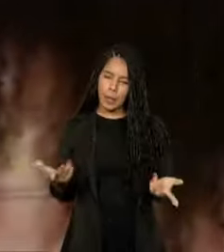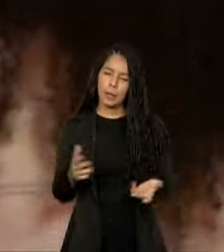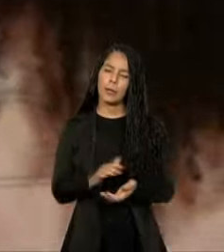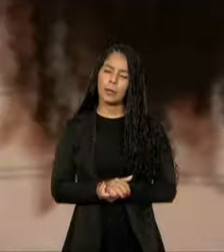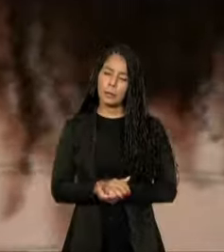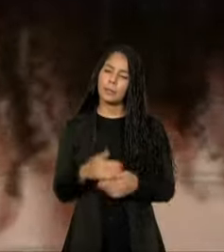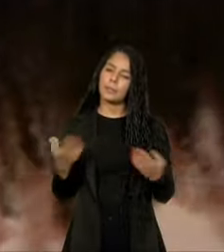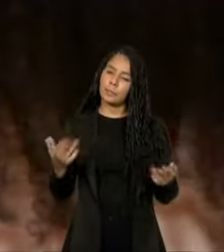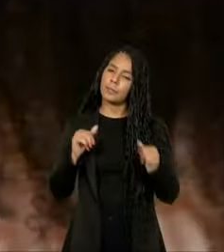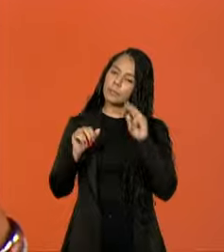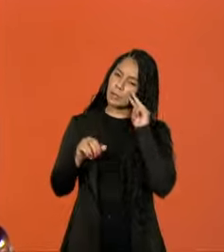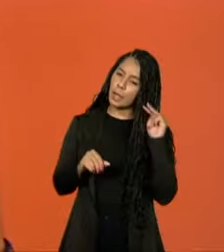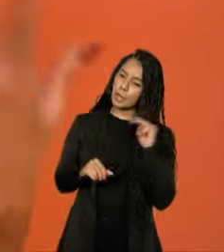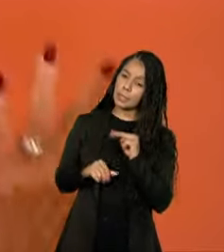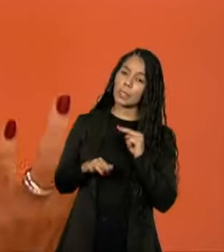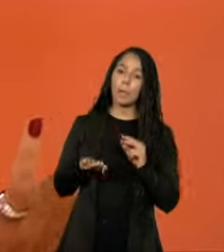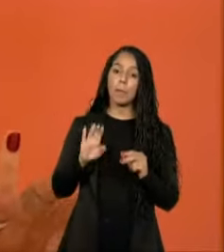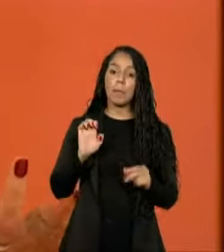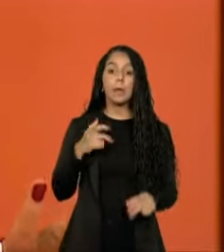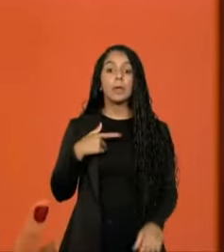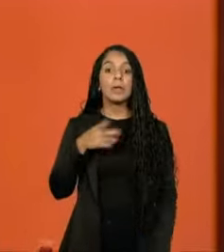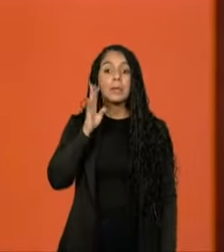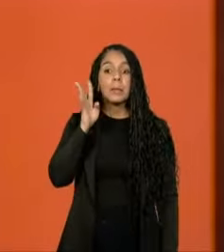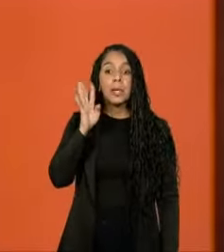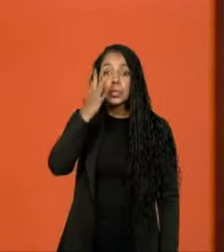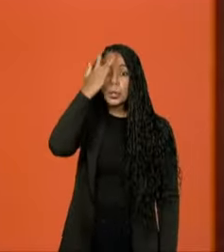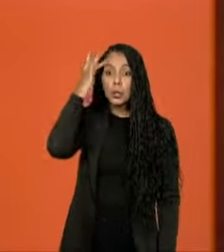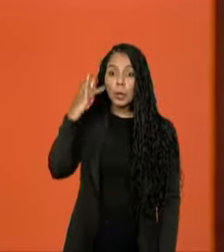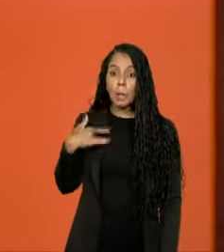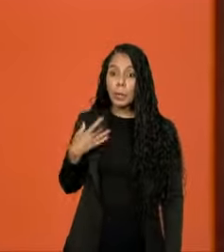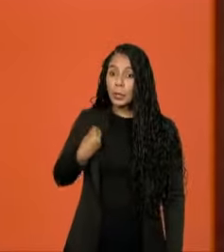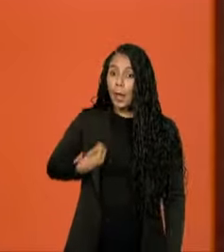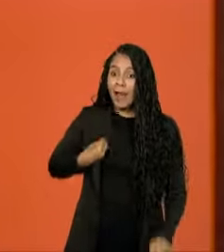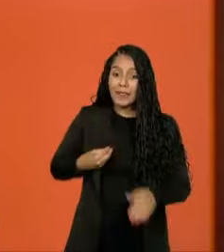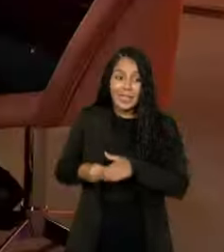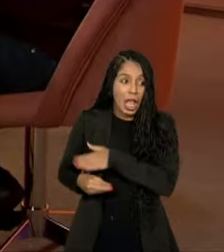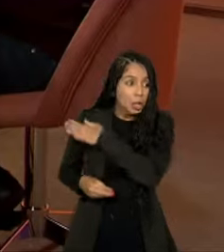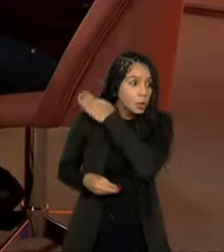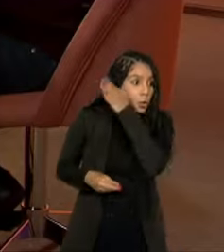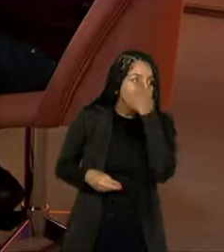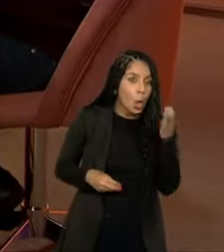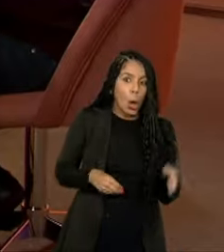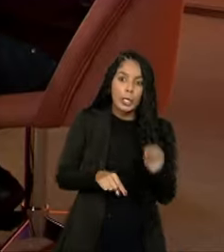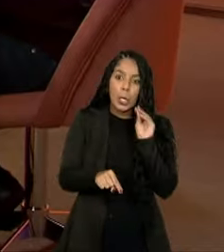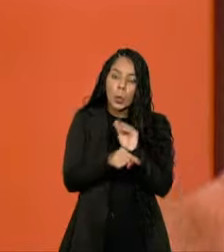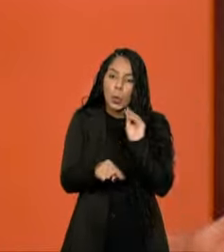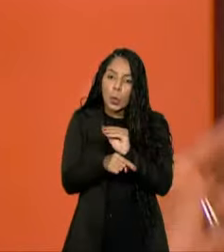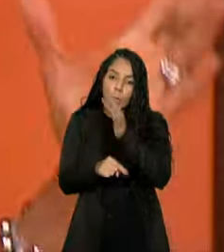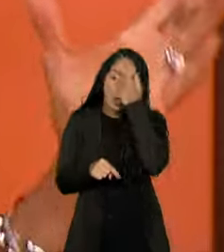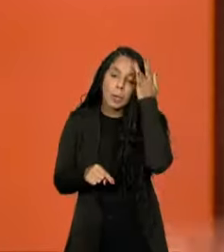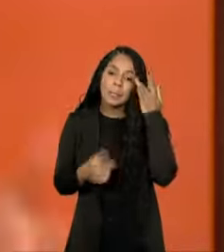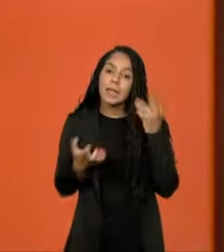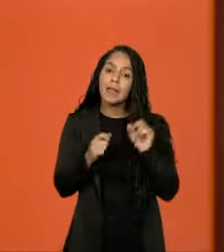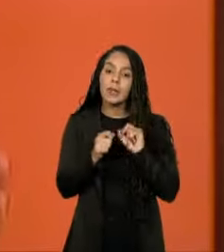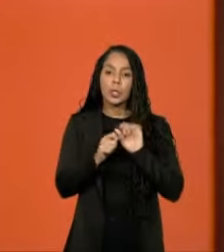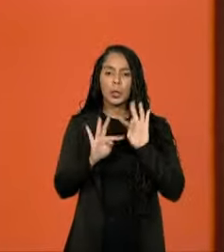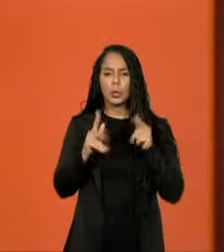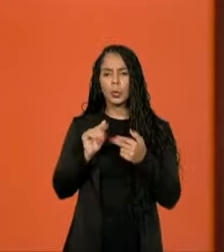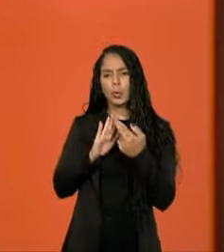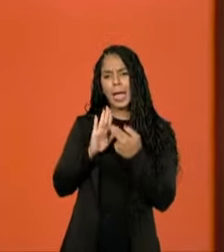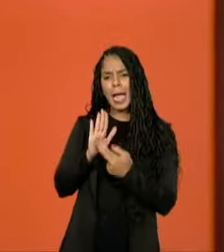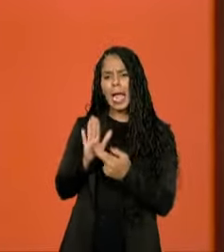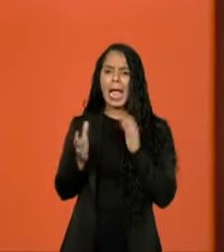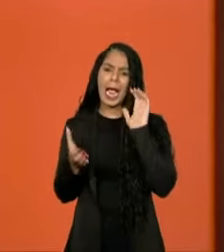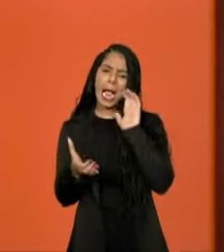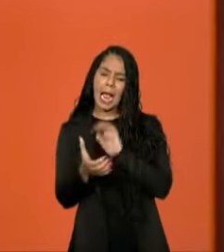gente. Não, dá atenção nem pra aqui gente, mas imagina uma pessoa que a vida inteira cuidou de alguém. Claro. Aí que essa pessoa faça tudo dentro das normas. Ela